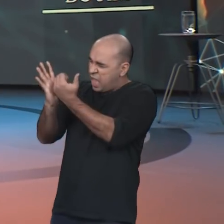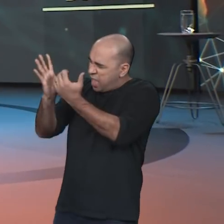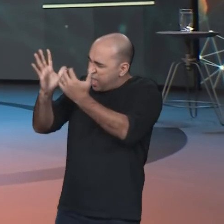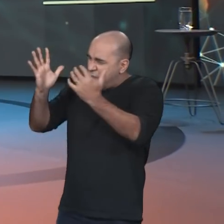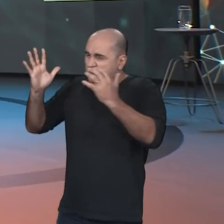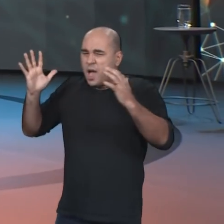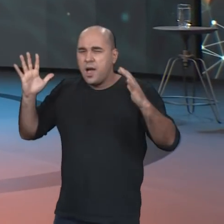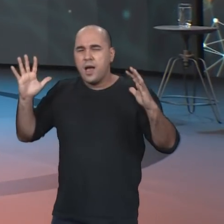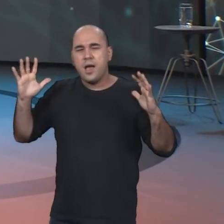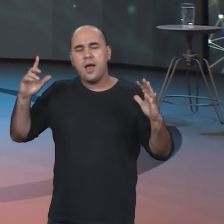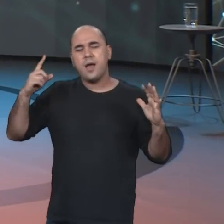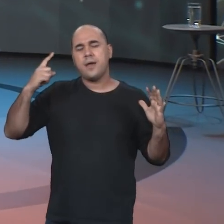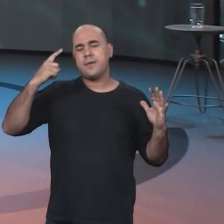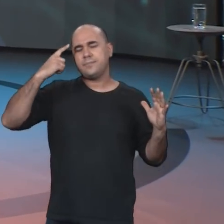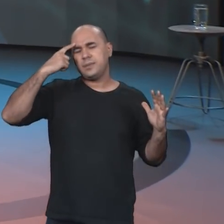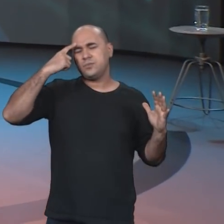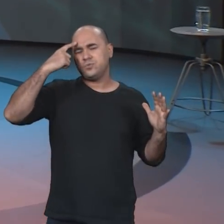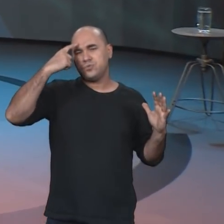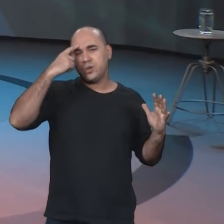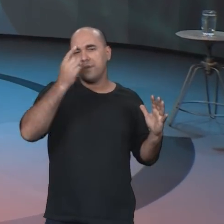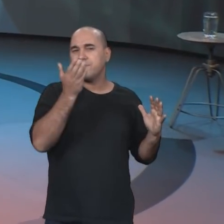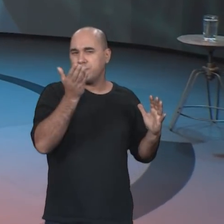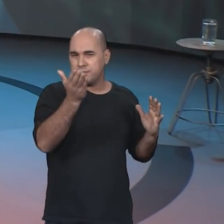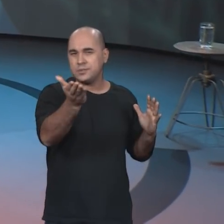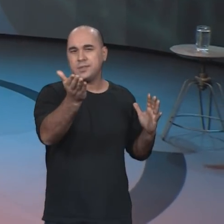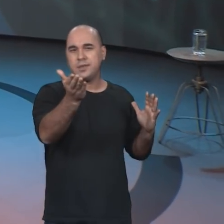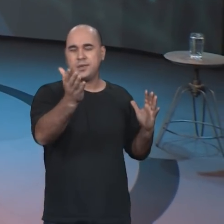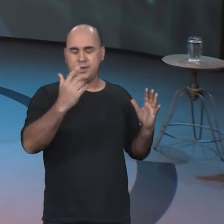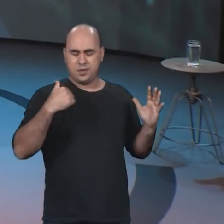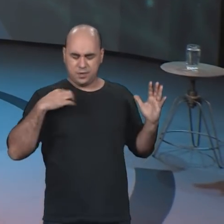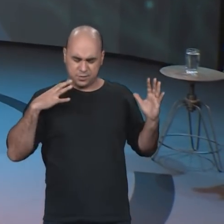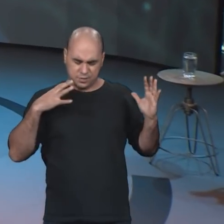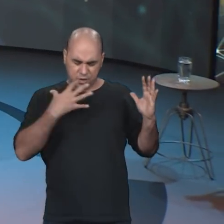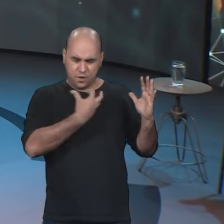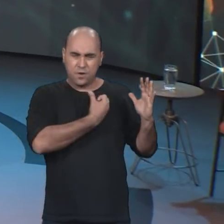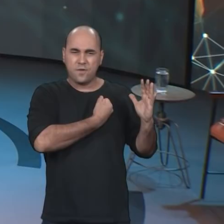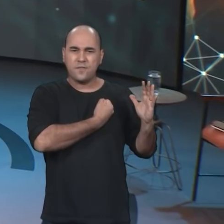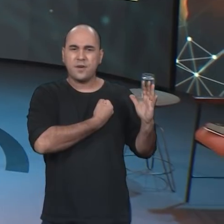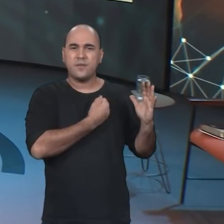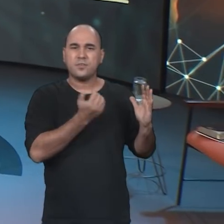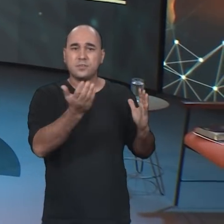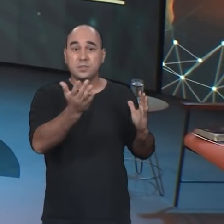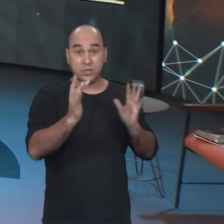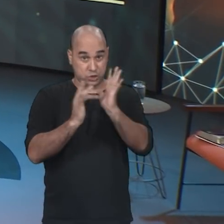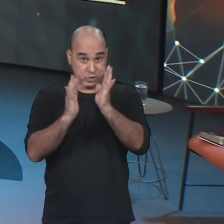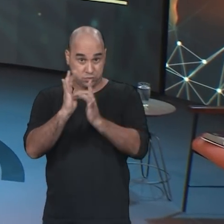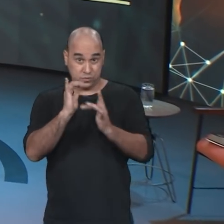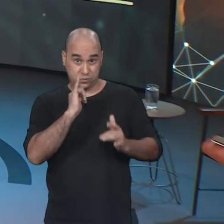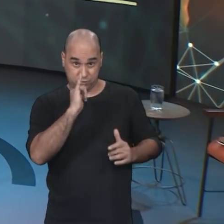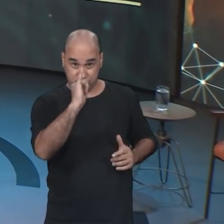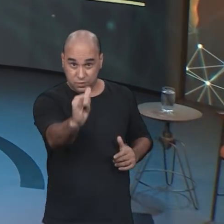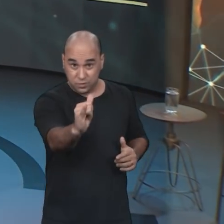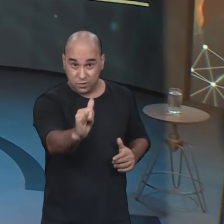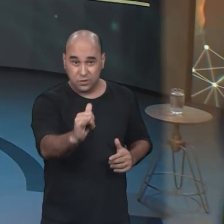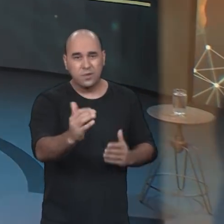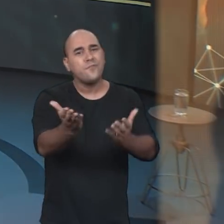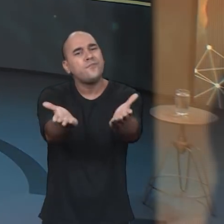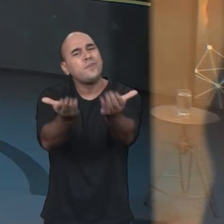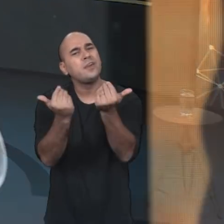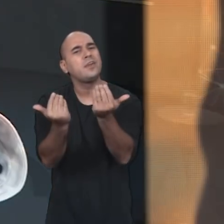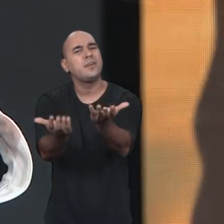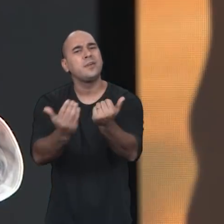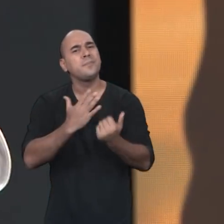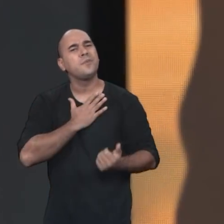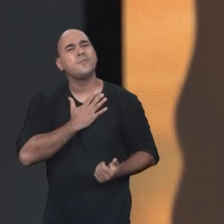Tu és tudo para mim. Vem, meu filho,